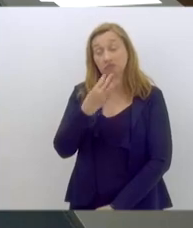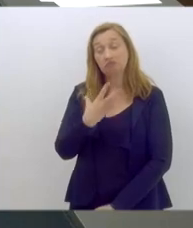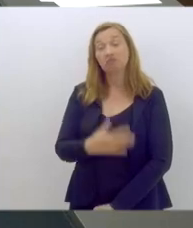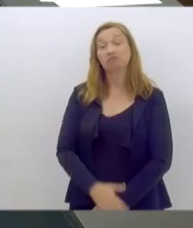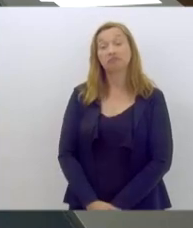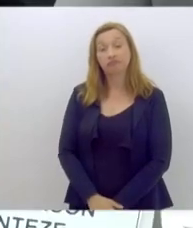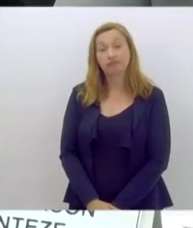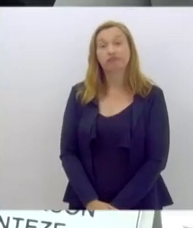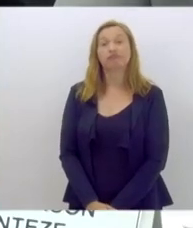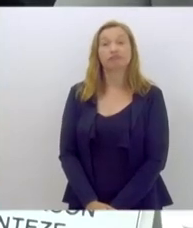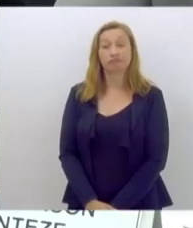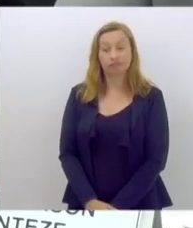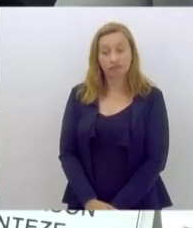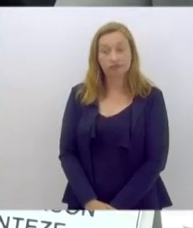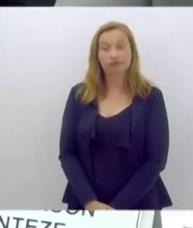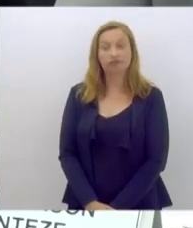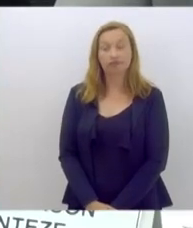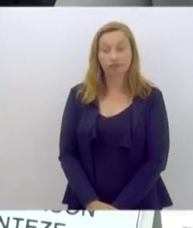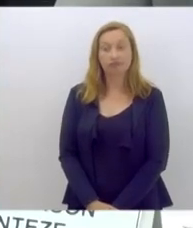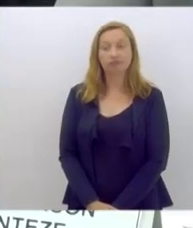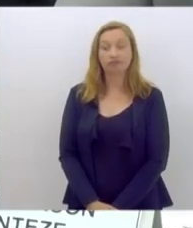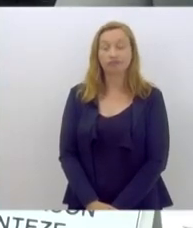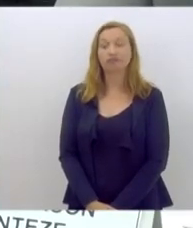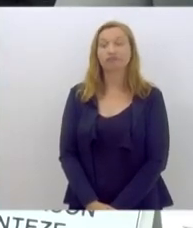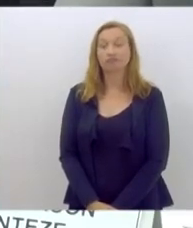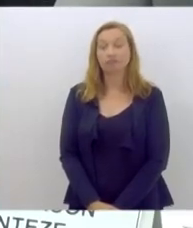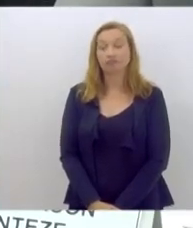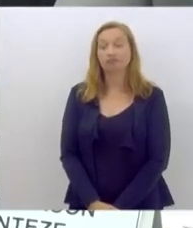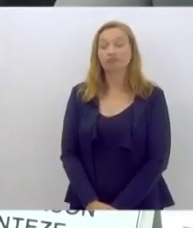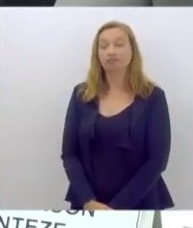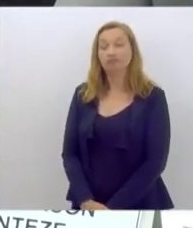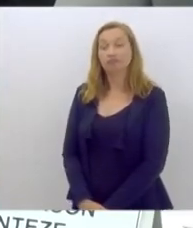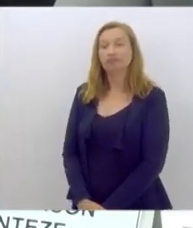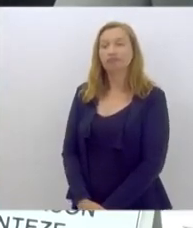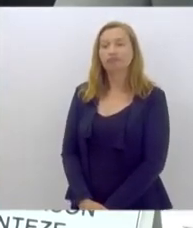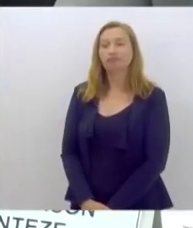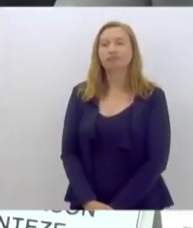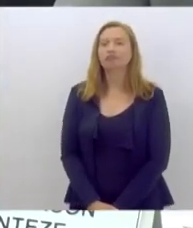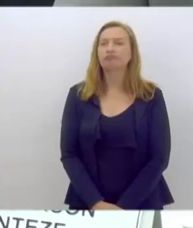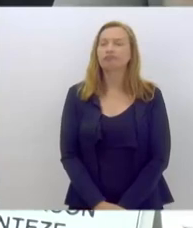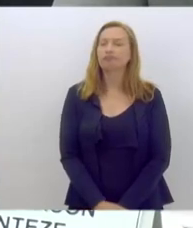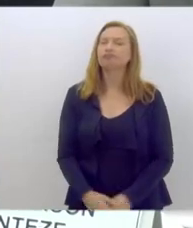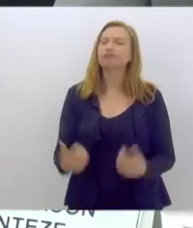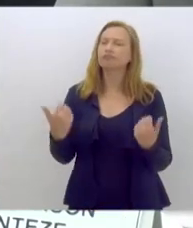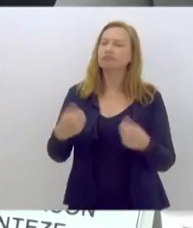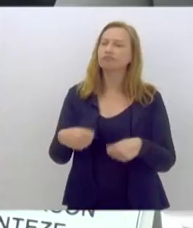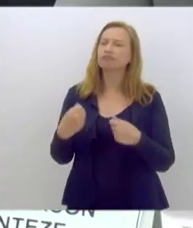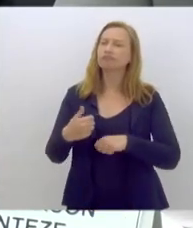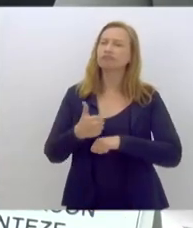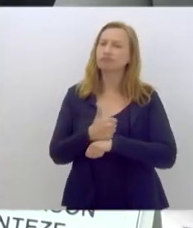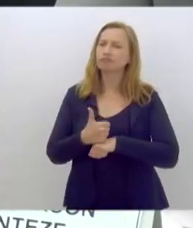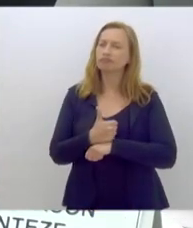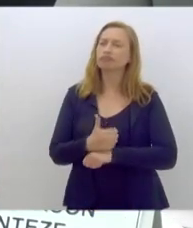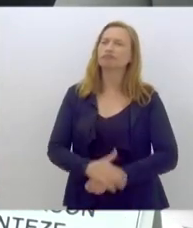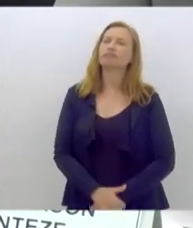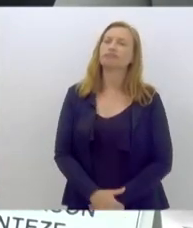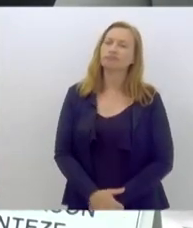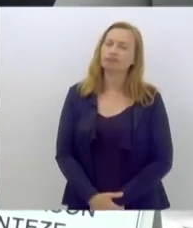do Estado do Rio de Janeiro que é a questão da necessidade de pessoas